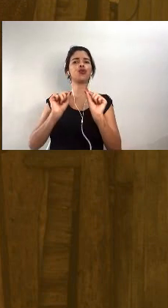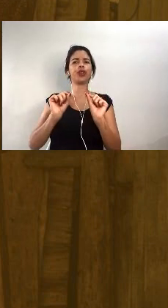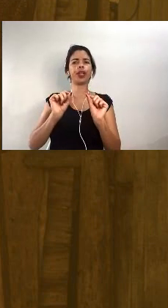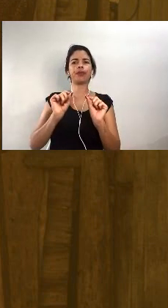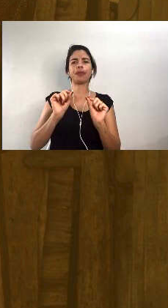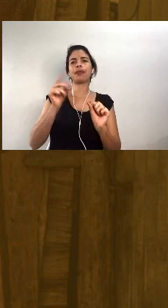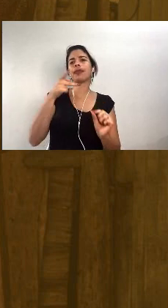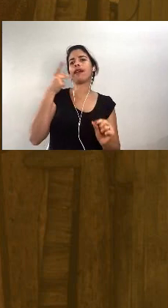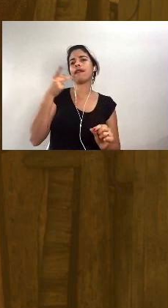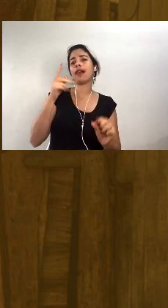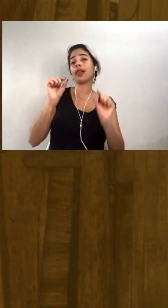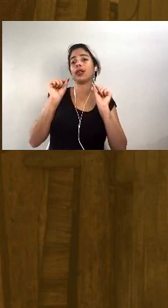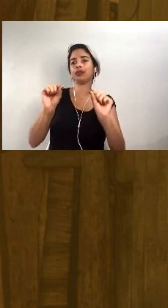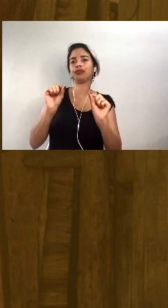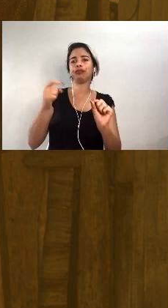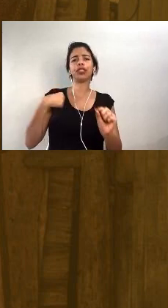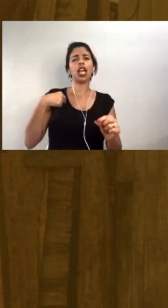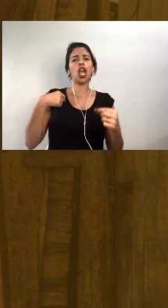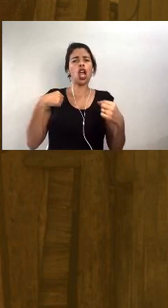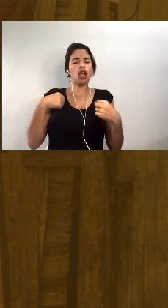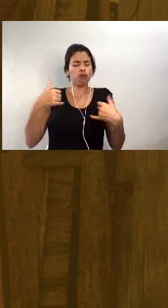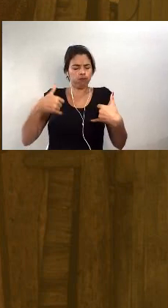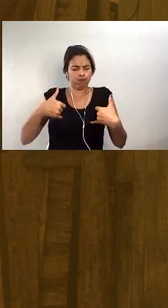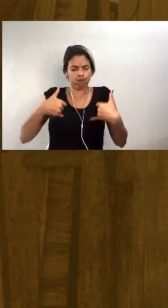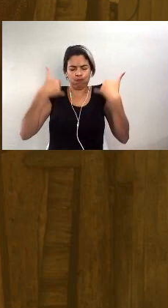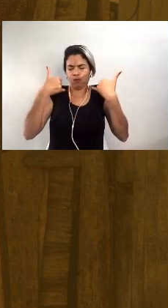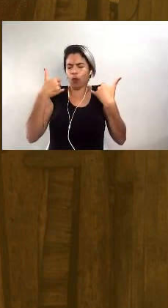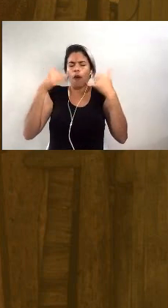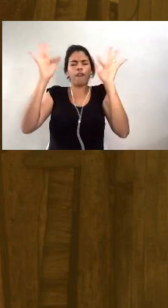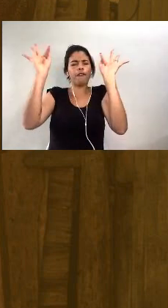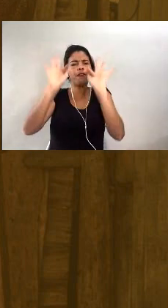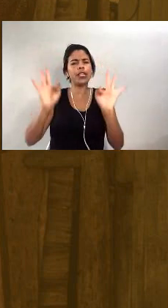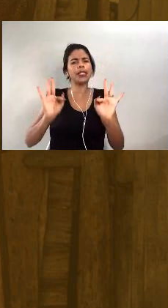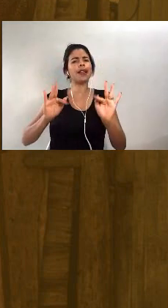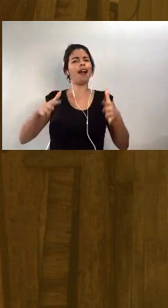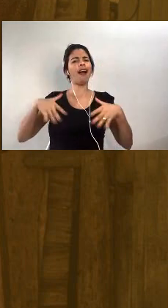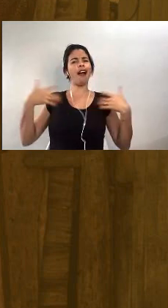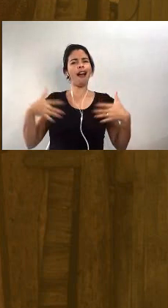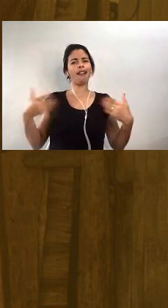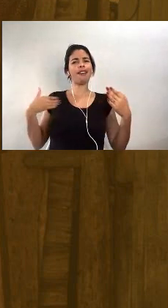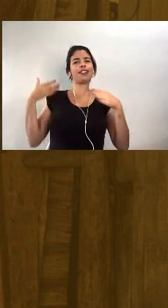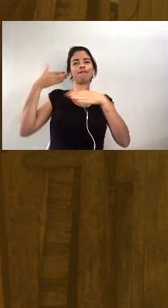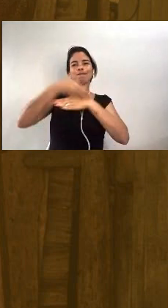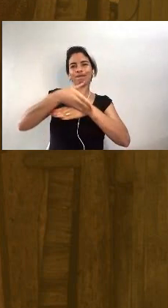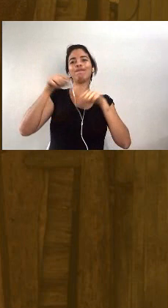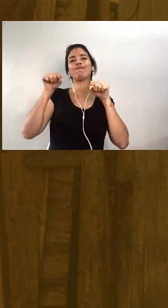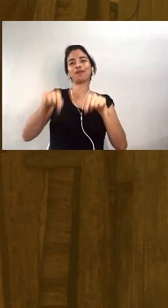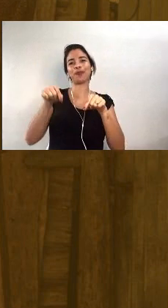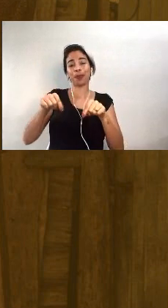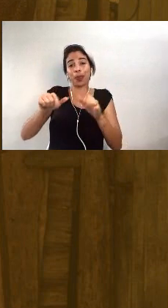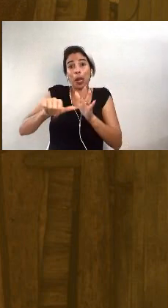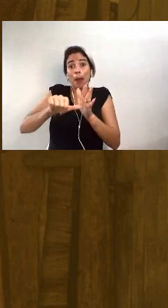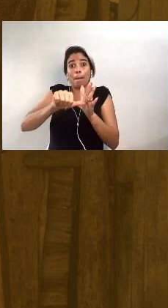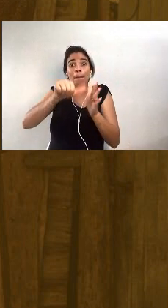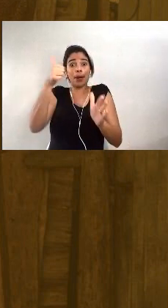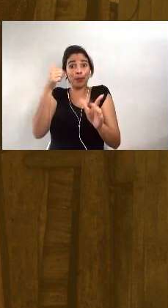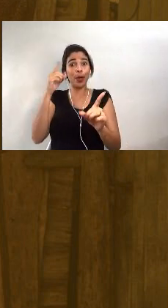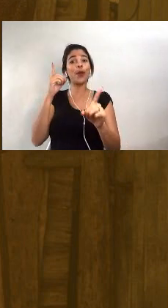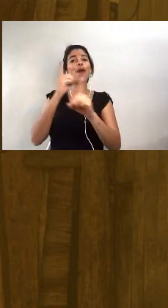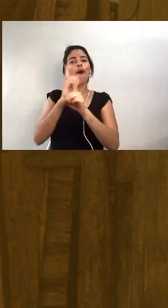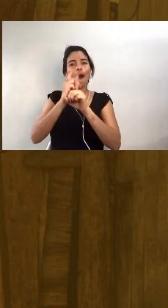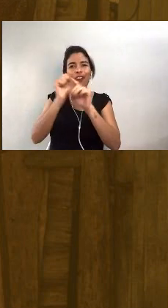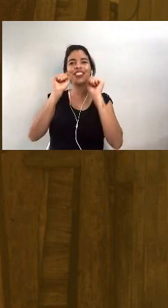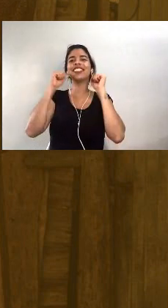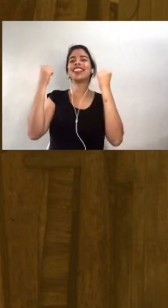dizer, da honra, da responsabilidade, da alegria de poder estar aqui participando, né, desde o primeiro encontro aqui do